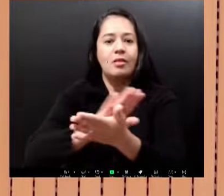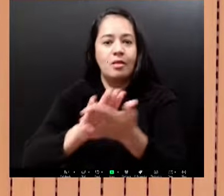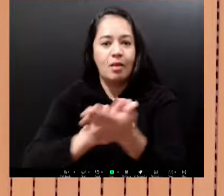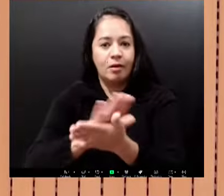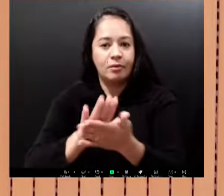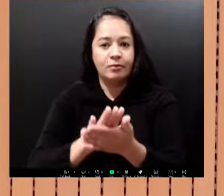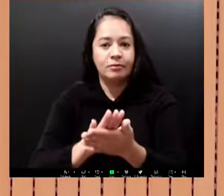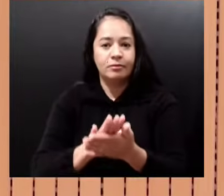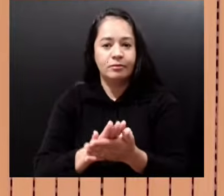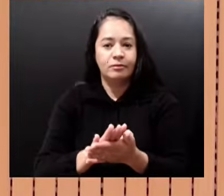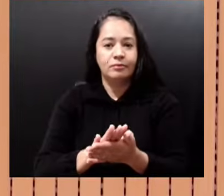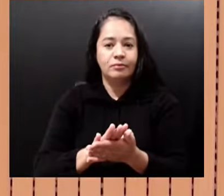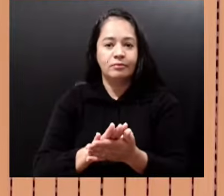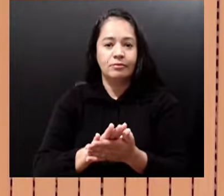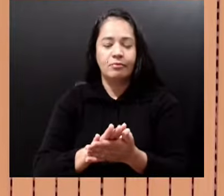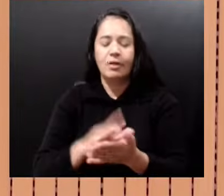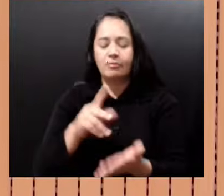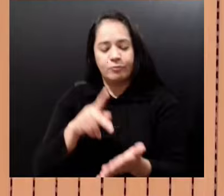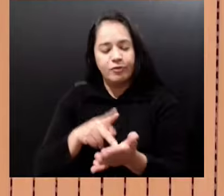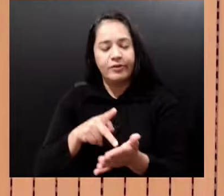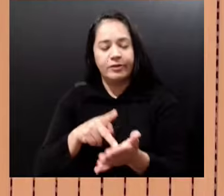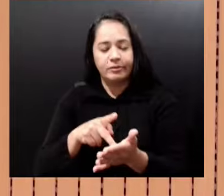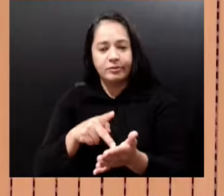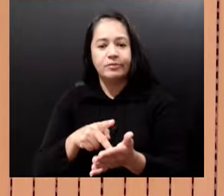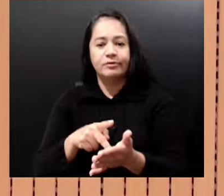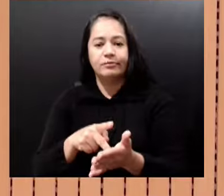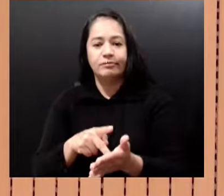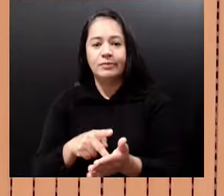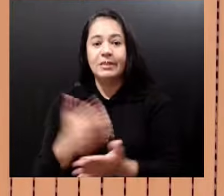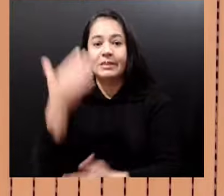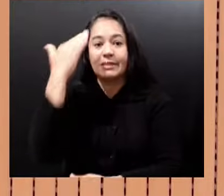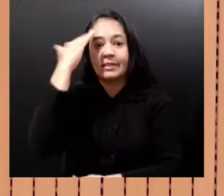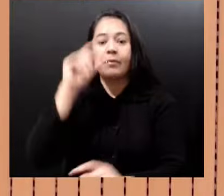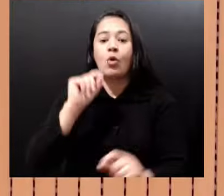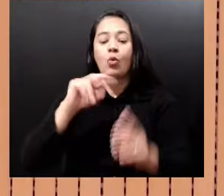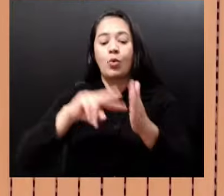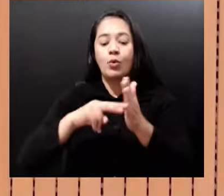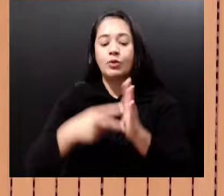e que, de fato, entendem o que é liberdade.